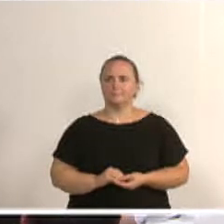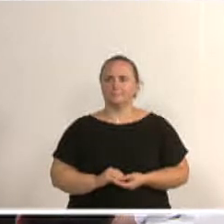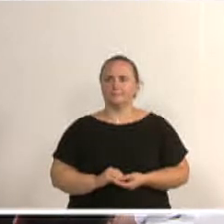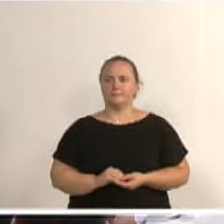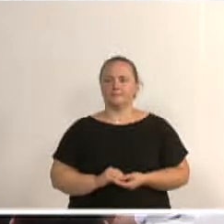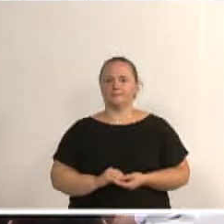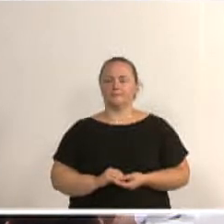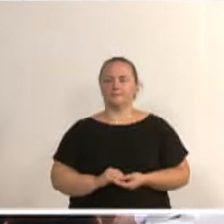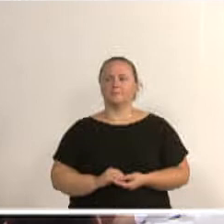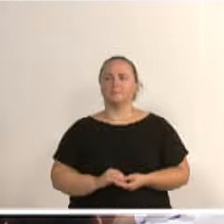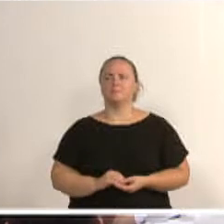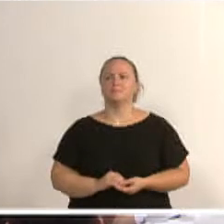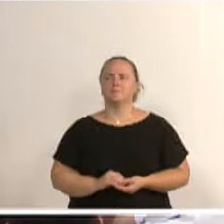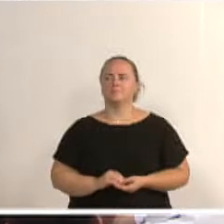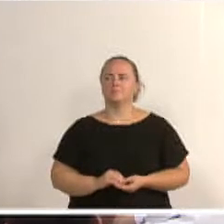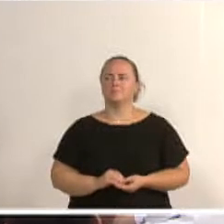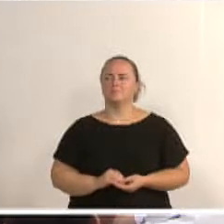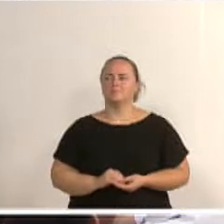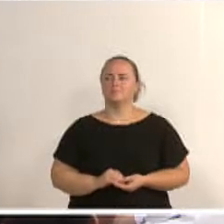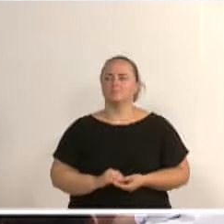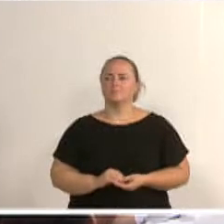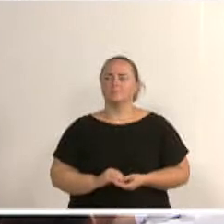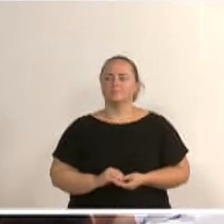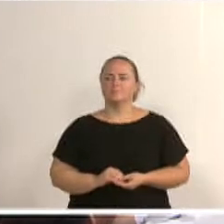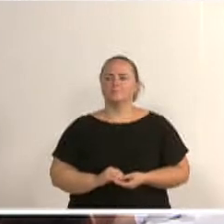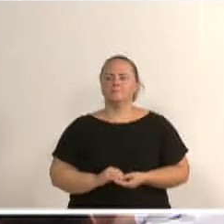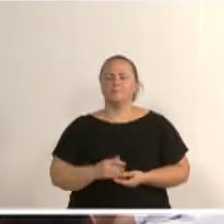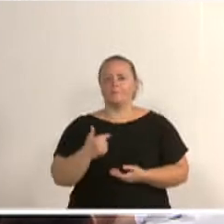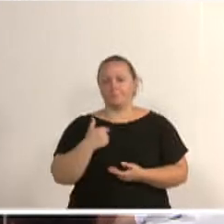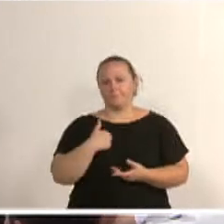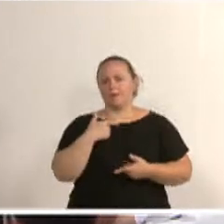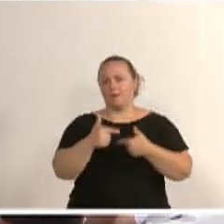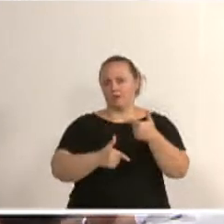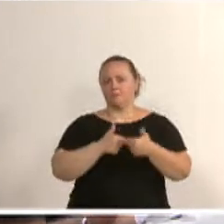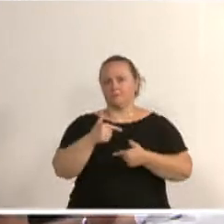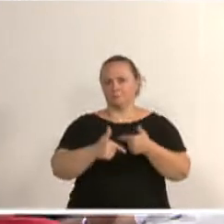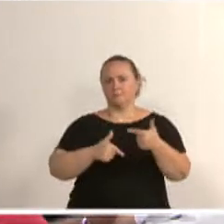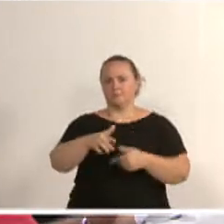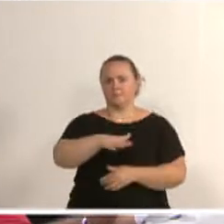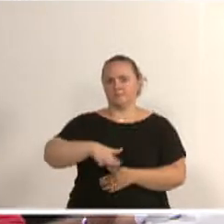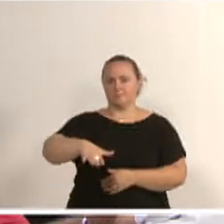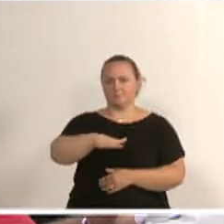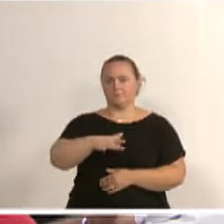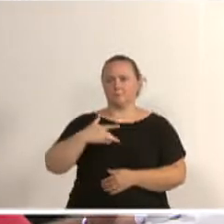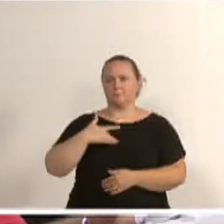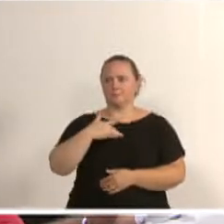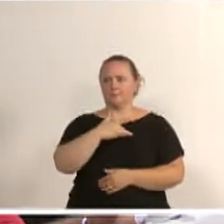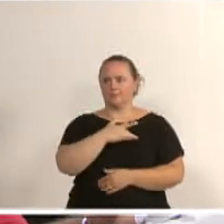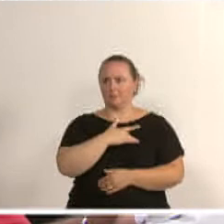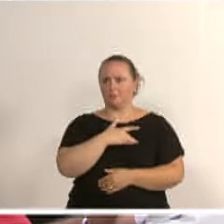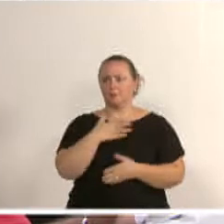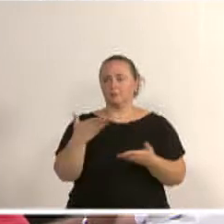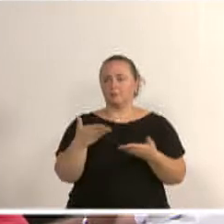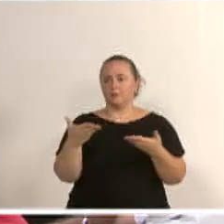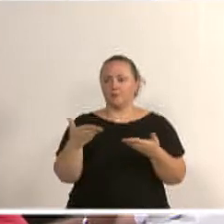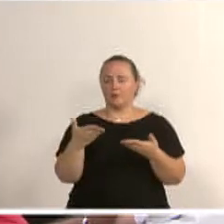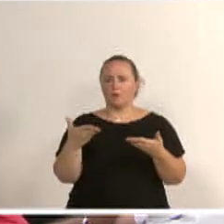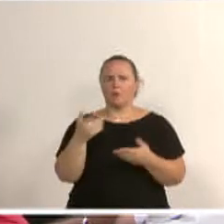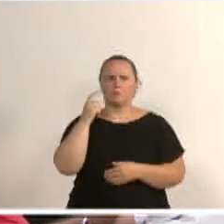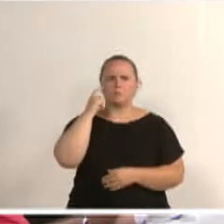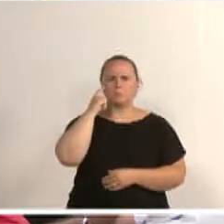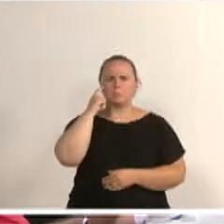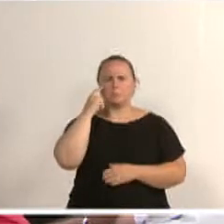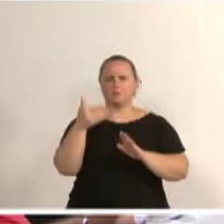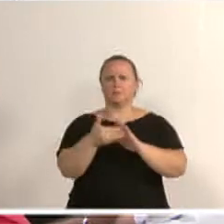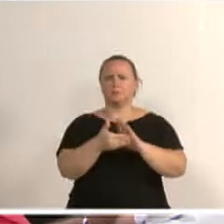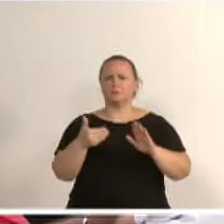Do pessoal. Então, vou dizendo assim, que eu trabalho nessa área de saúde, então foi tirado um tiratema para tirar os cobradores.